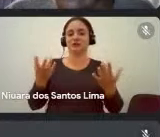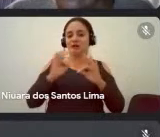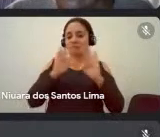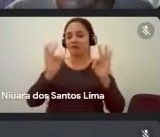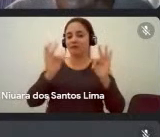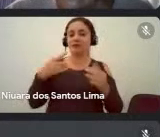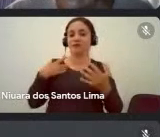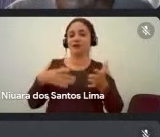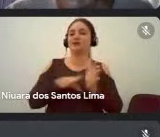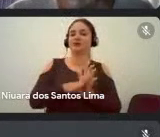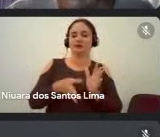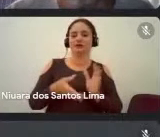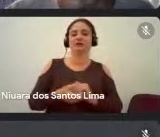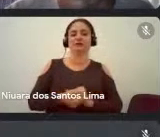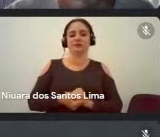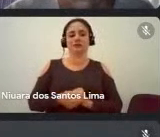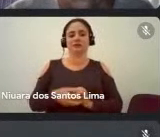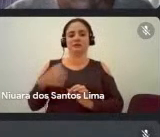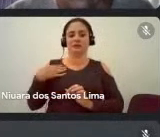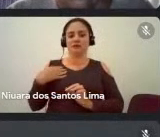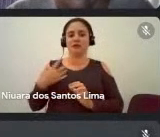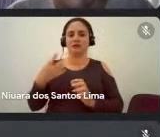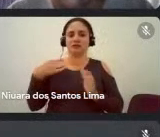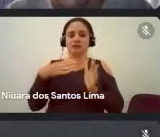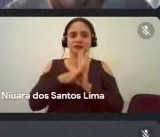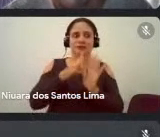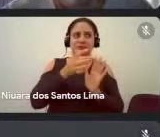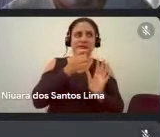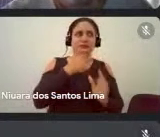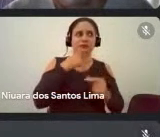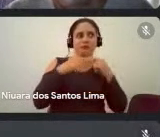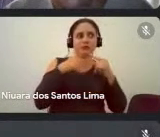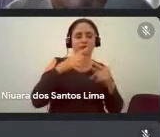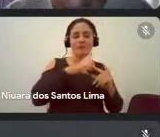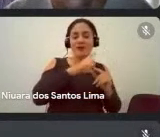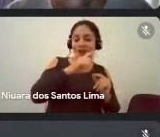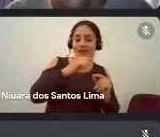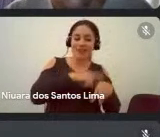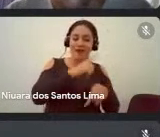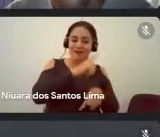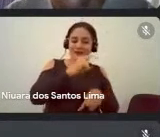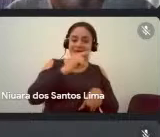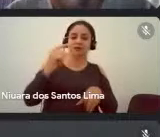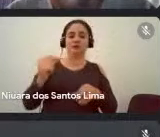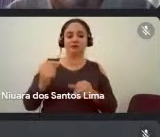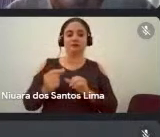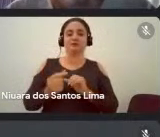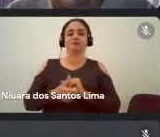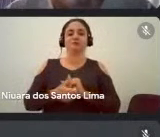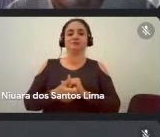feliz do que a chegada, não é? Na chegada temos todas aquelas dúvidas, mas na partida já é um momento